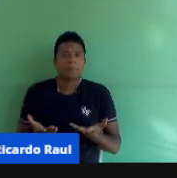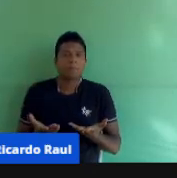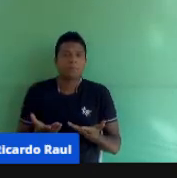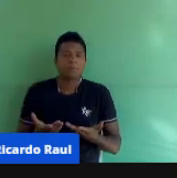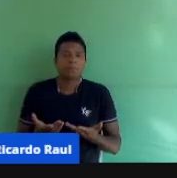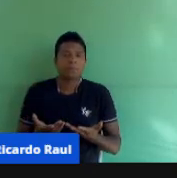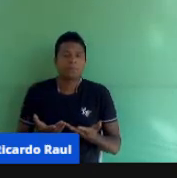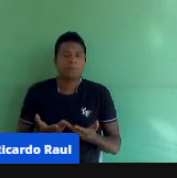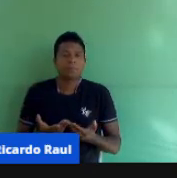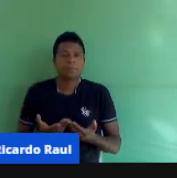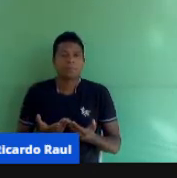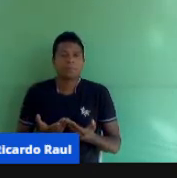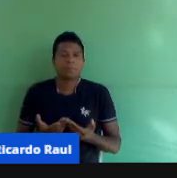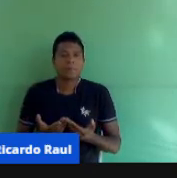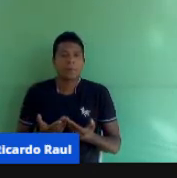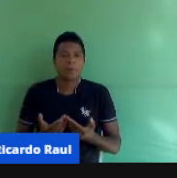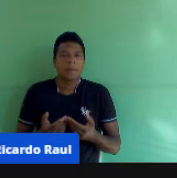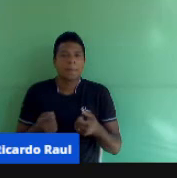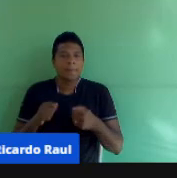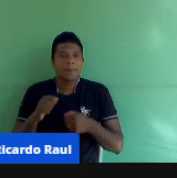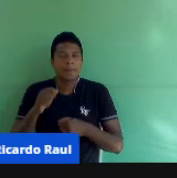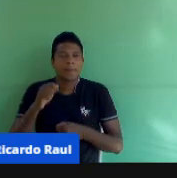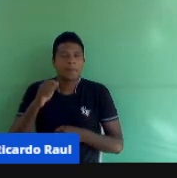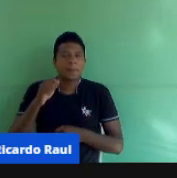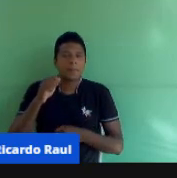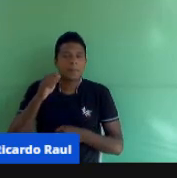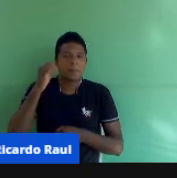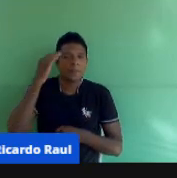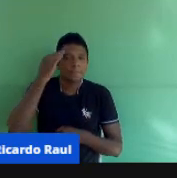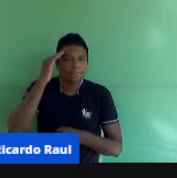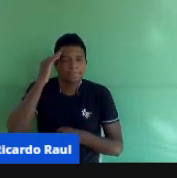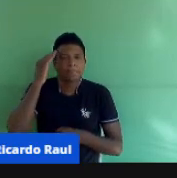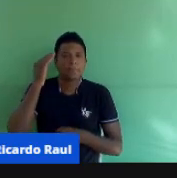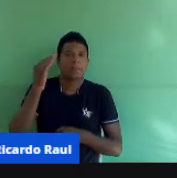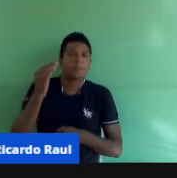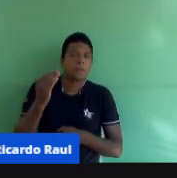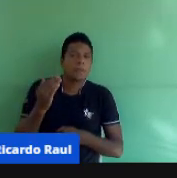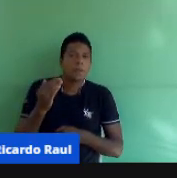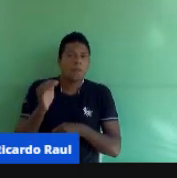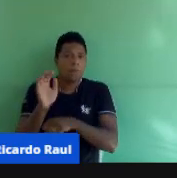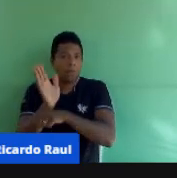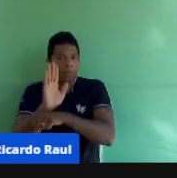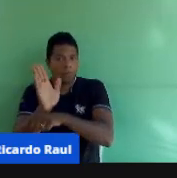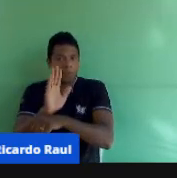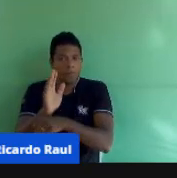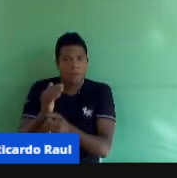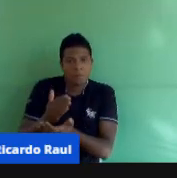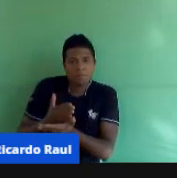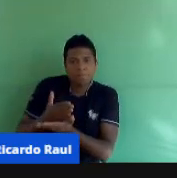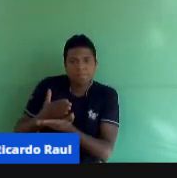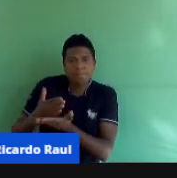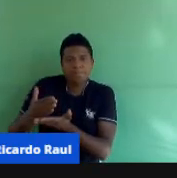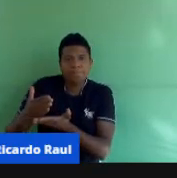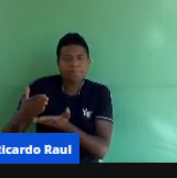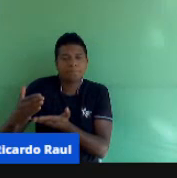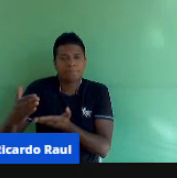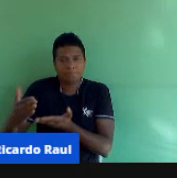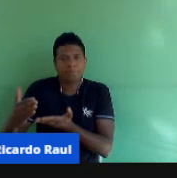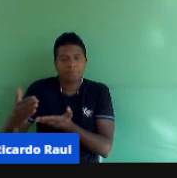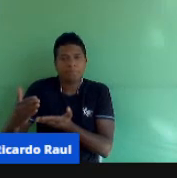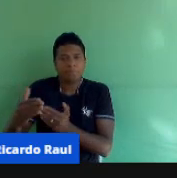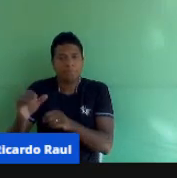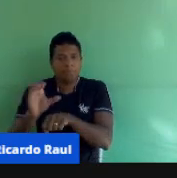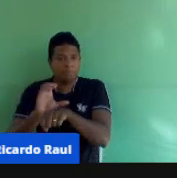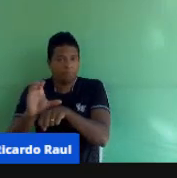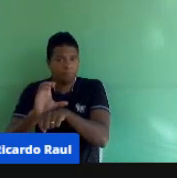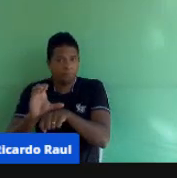a gente tem que compreender o filme a partir dos pressupostos